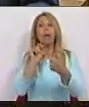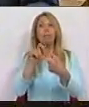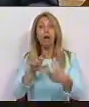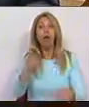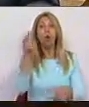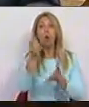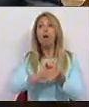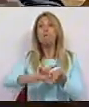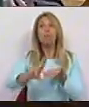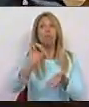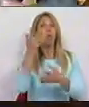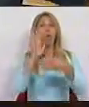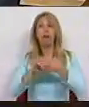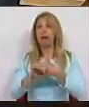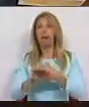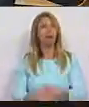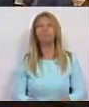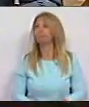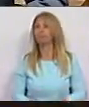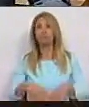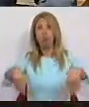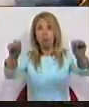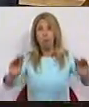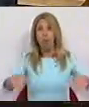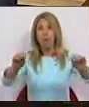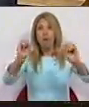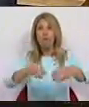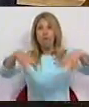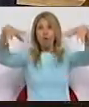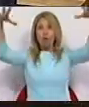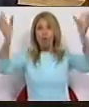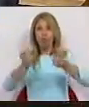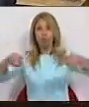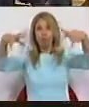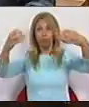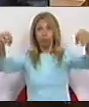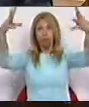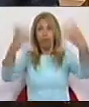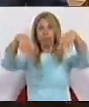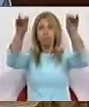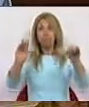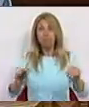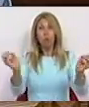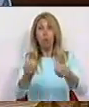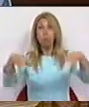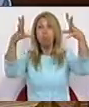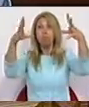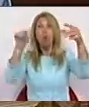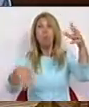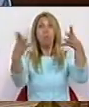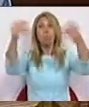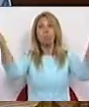nem carta, terá sido sinais de fumo, porque da mesma maneira que apareceu no ar, dissipou-se.